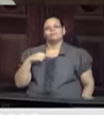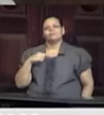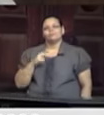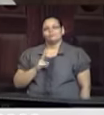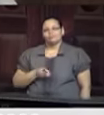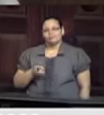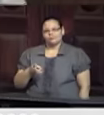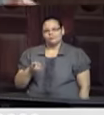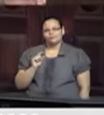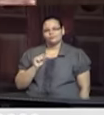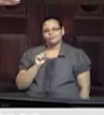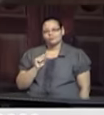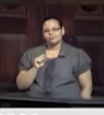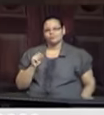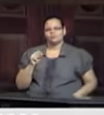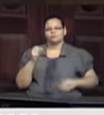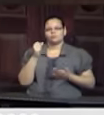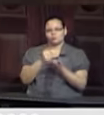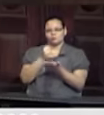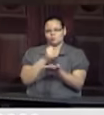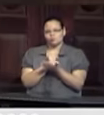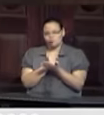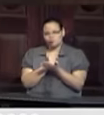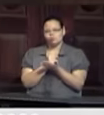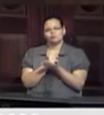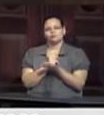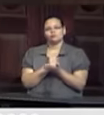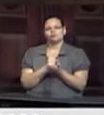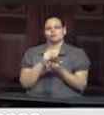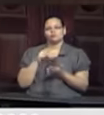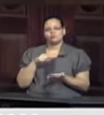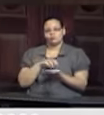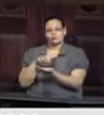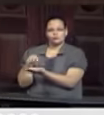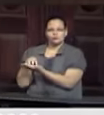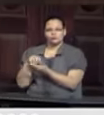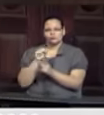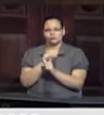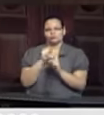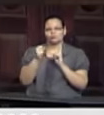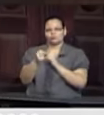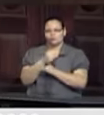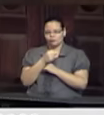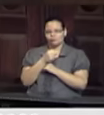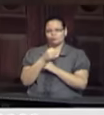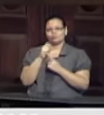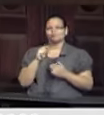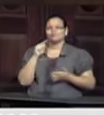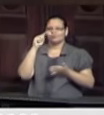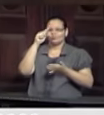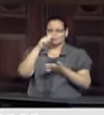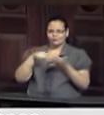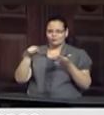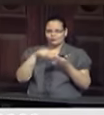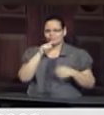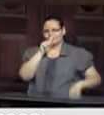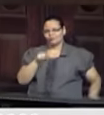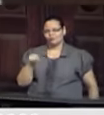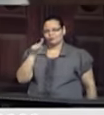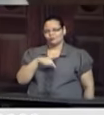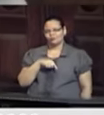paulatinamente, os contratos de organizações sociais fossem sendo cancelados